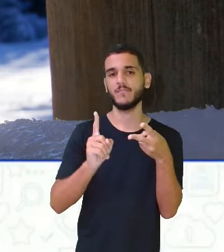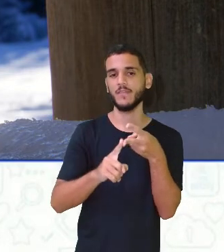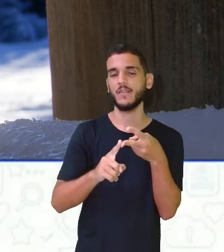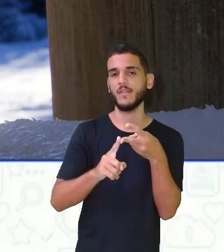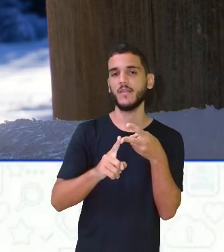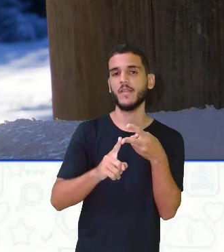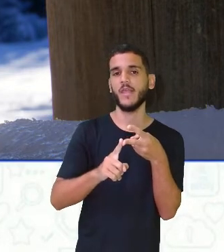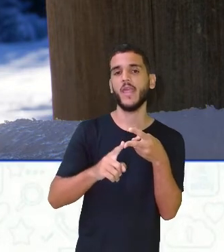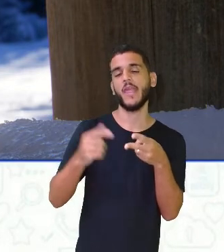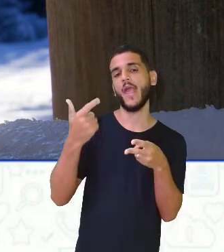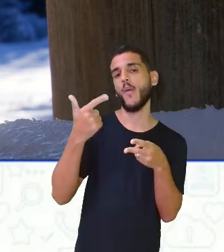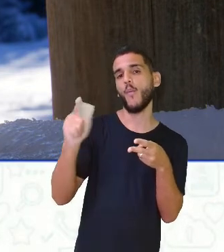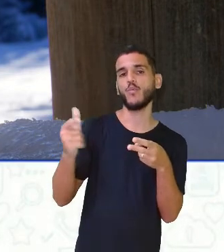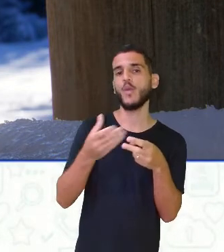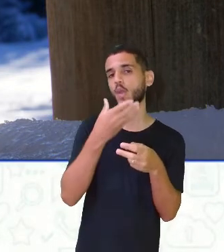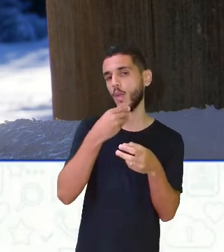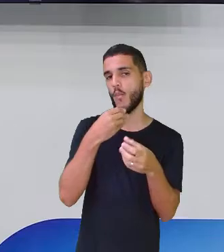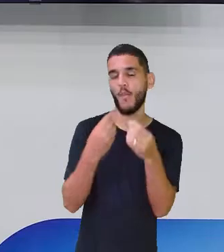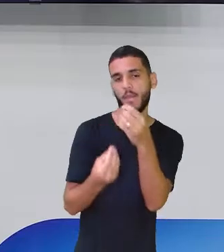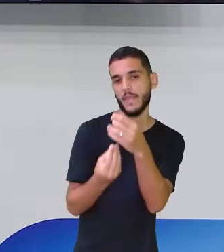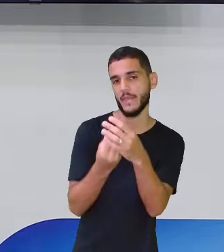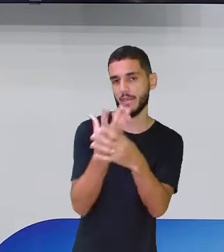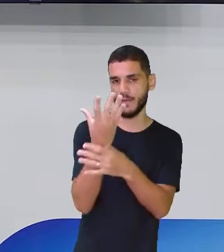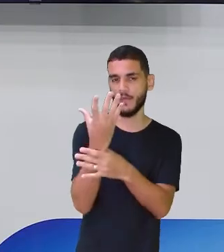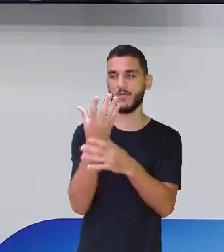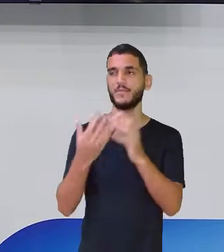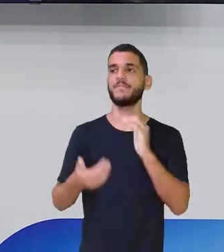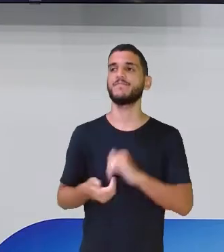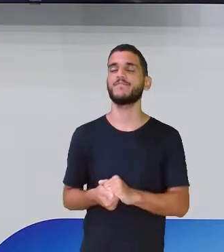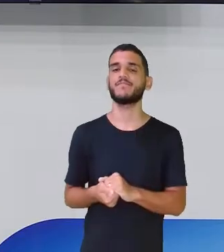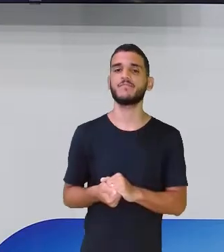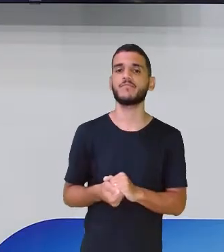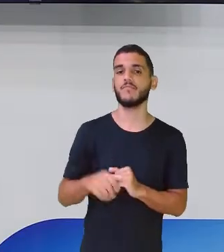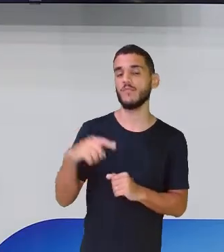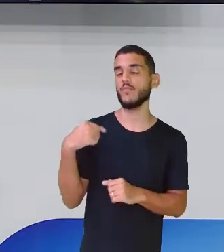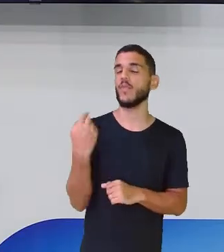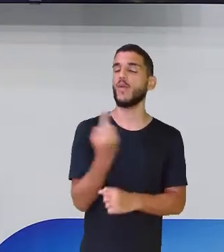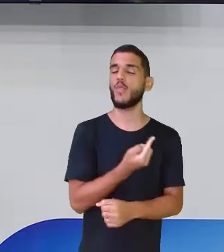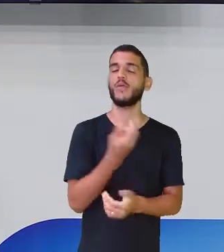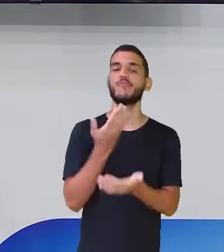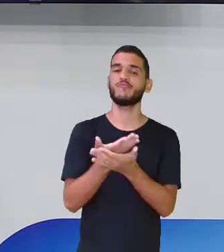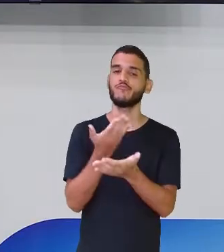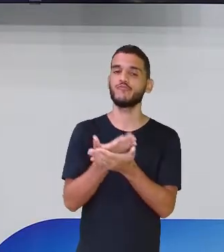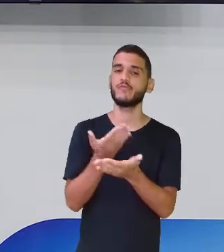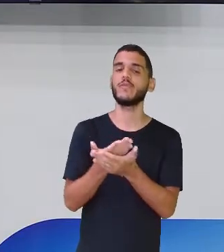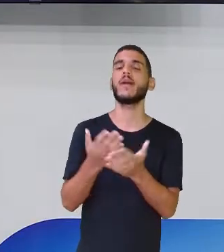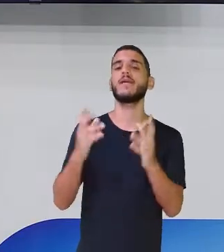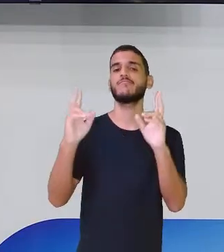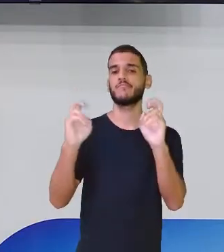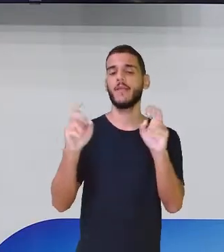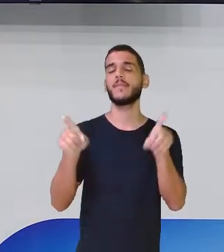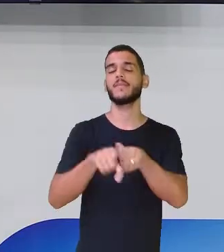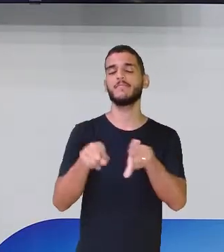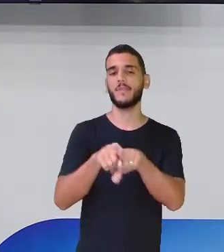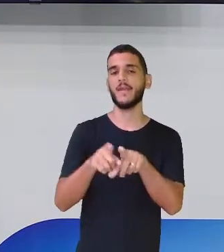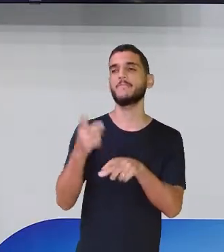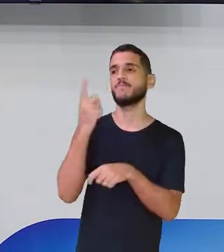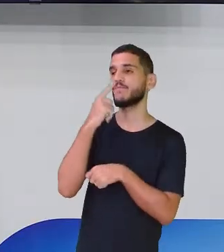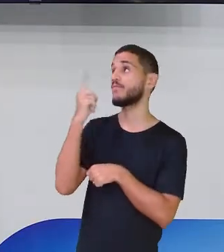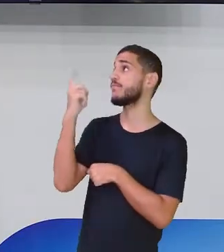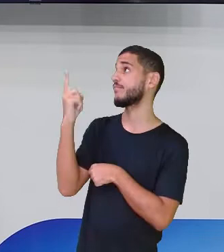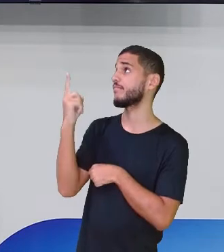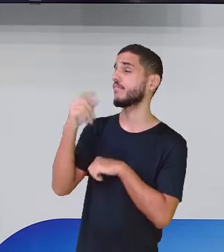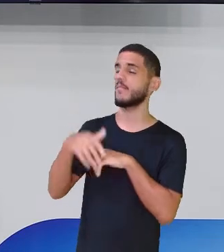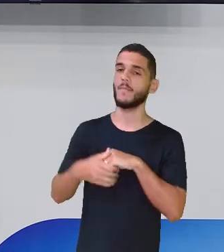artificiais, ok? Então, a gente vai trabalhar um pouquinho isso também. Nas fontes naturais,